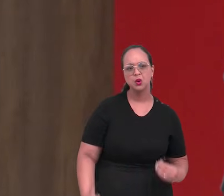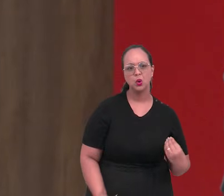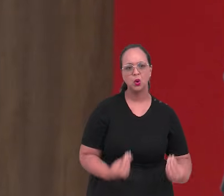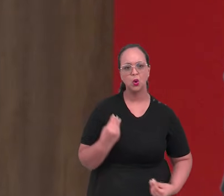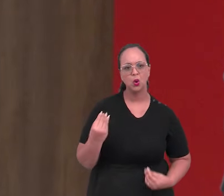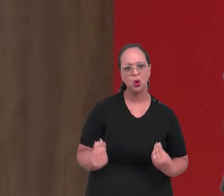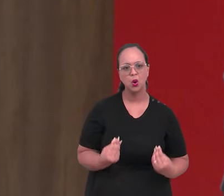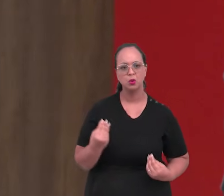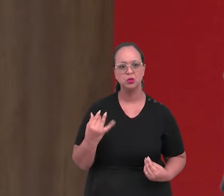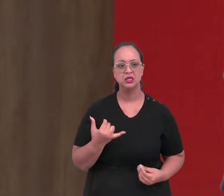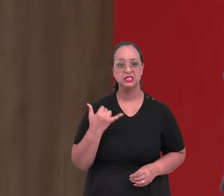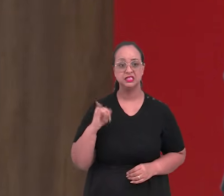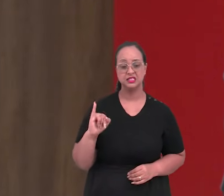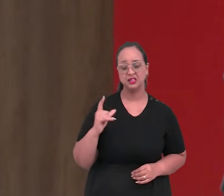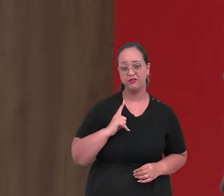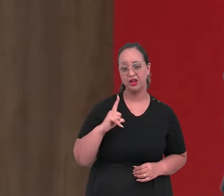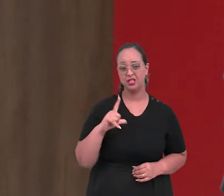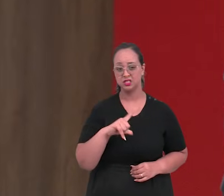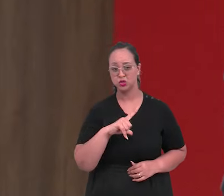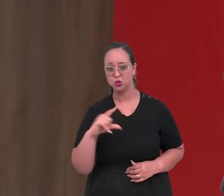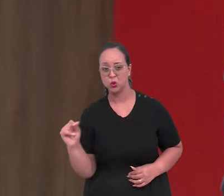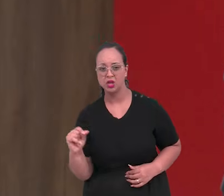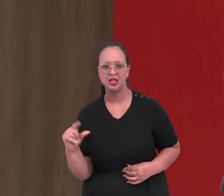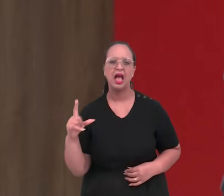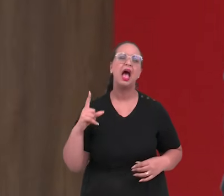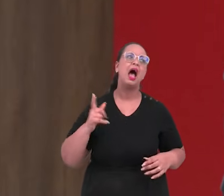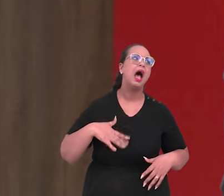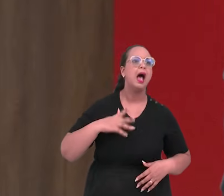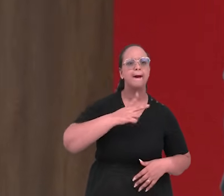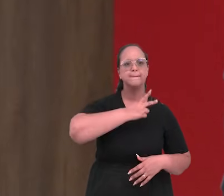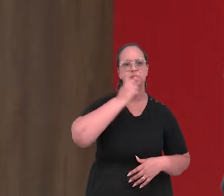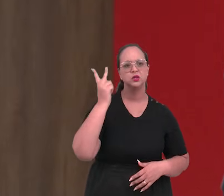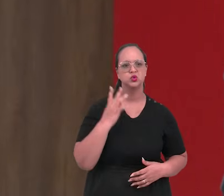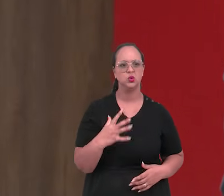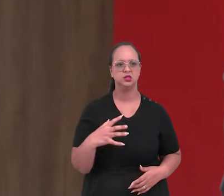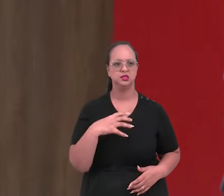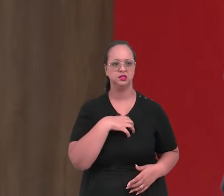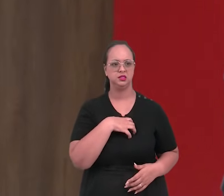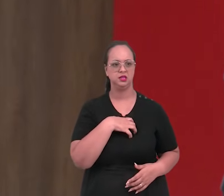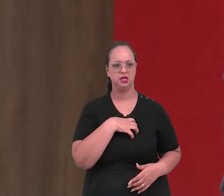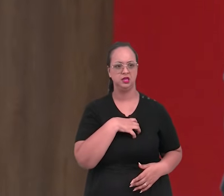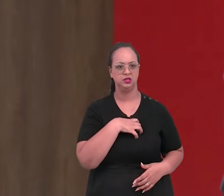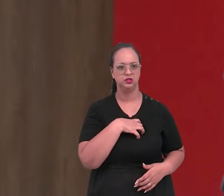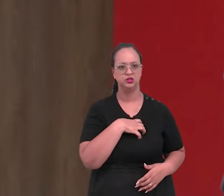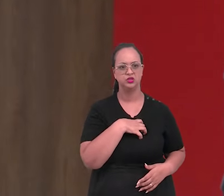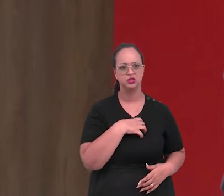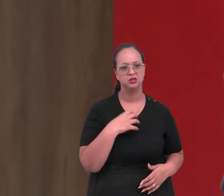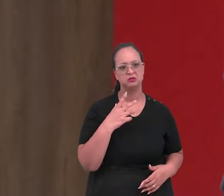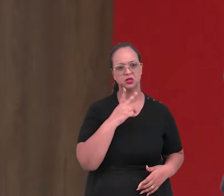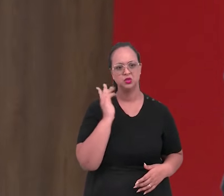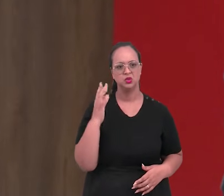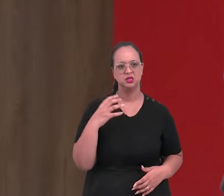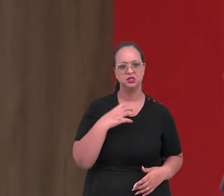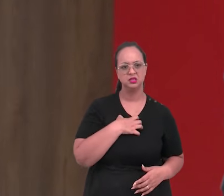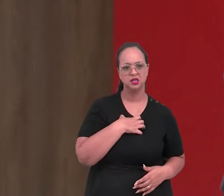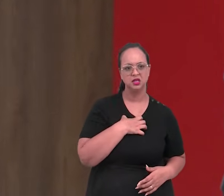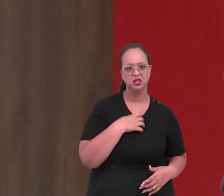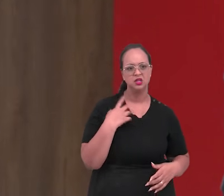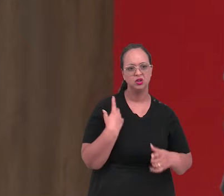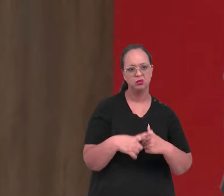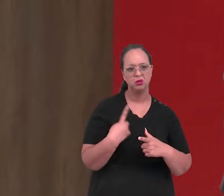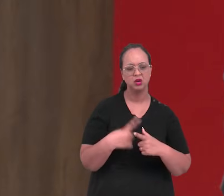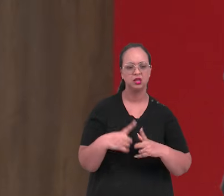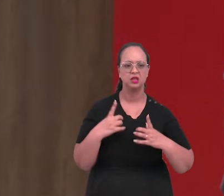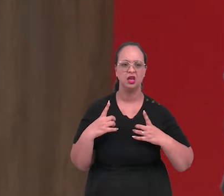se ele é escolhido ou não? Mas a pessoa sente, não sei o que, é um negócio, as pessoas têm entrado em crise existencial por causa disso. Então é